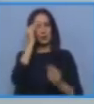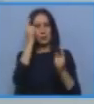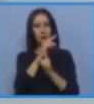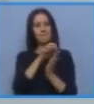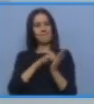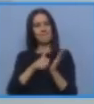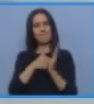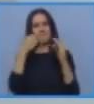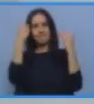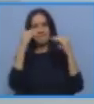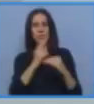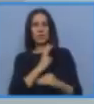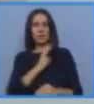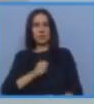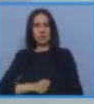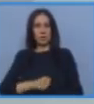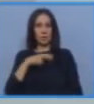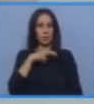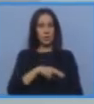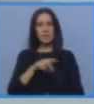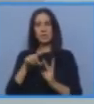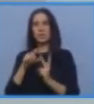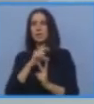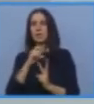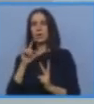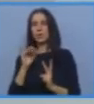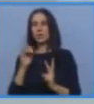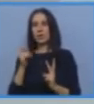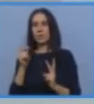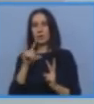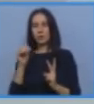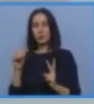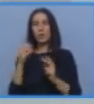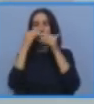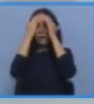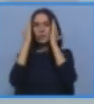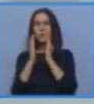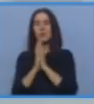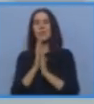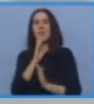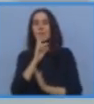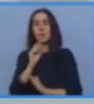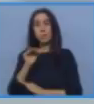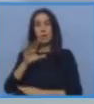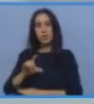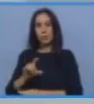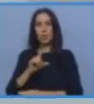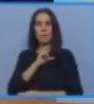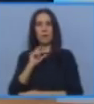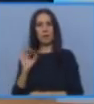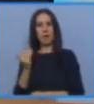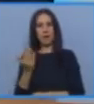Católica Portuguesa, e o cônego Luís Alberto, pároco de Nossa Senhora de Fátima, em Lisboa. Muito boa tarde, obrigado por